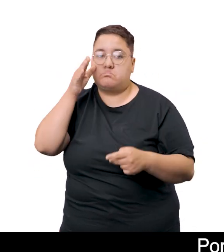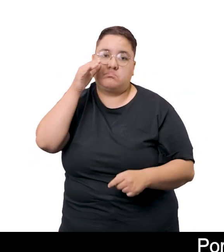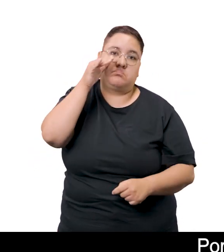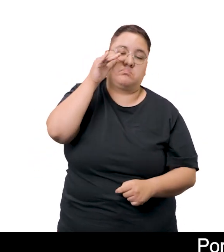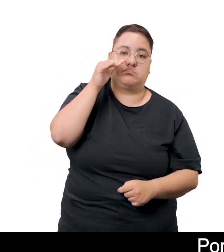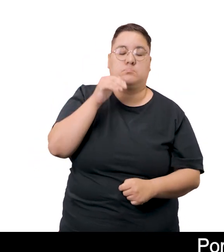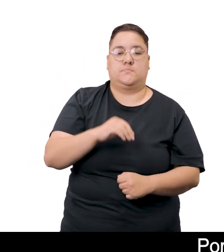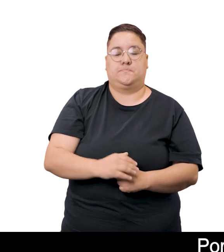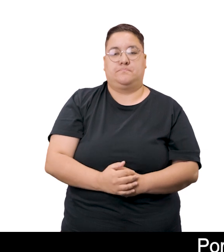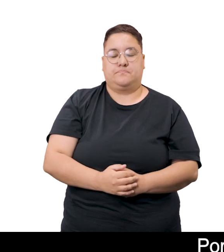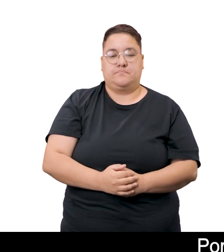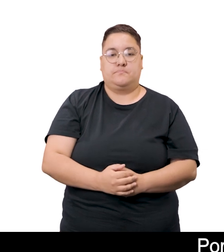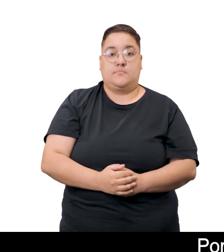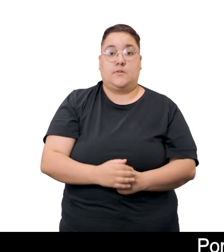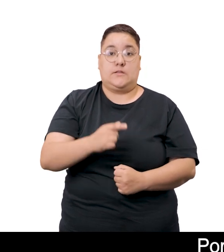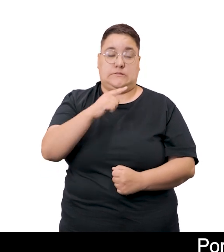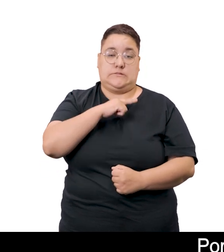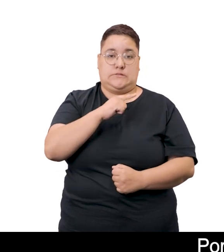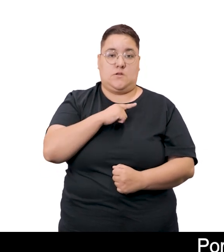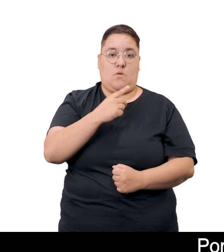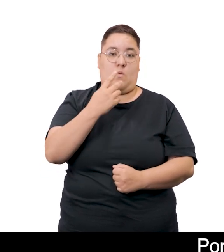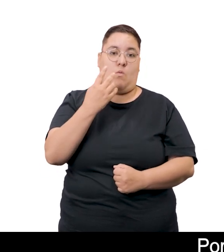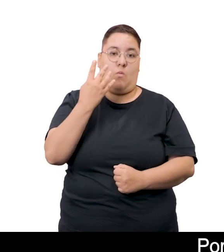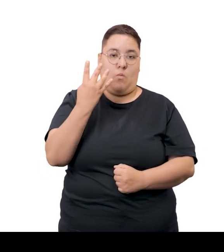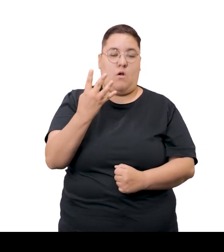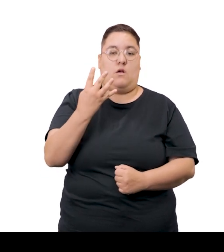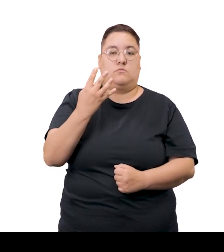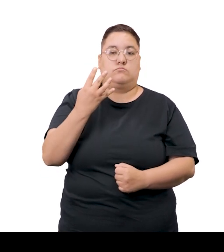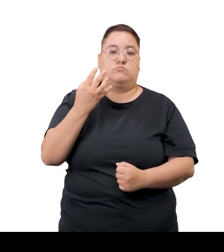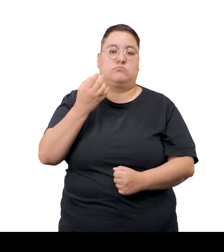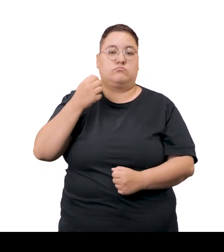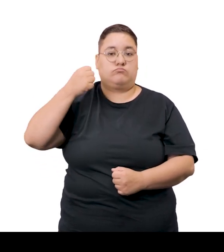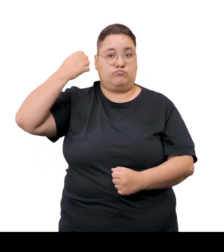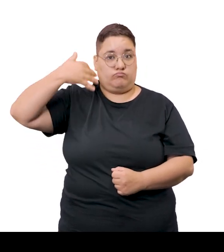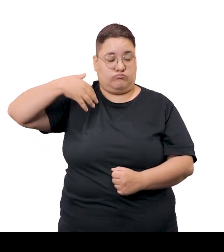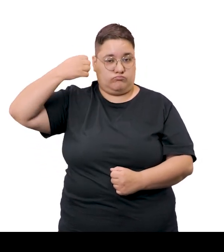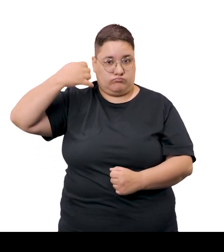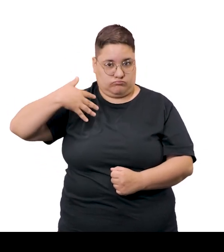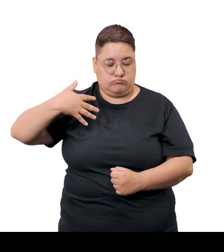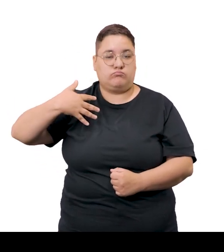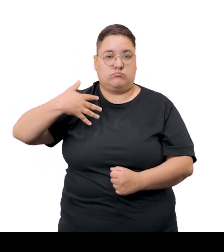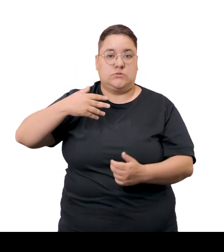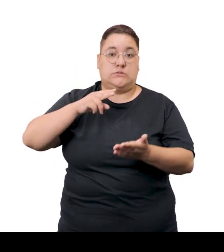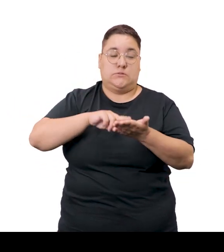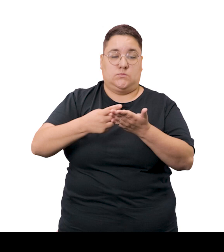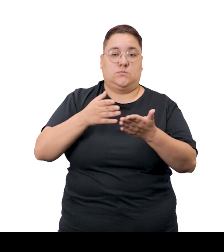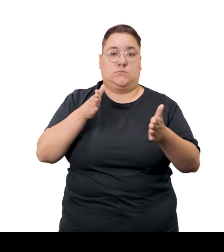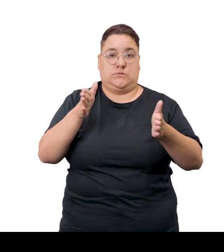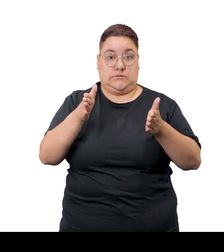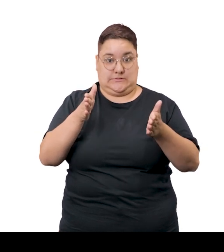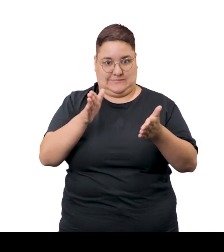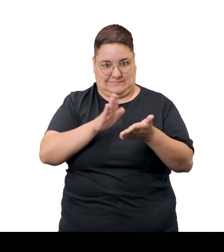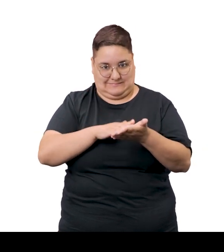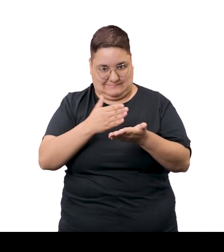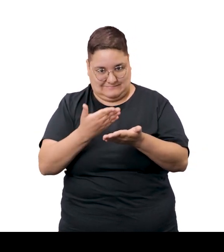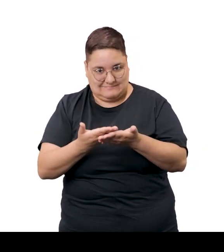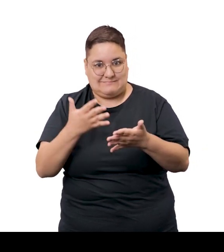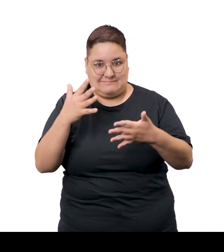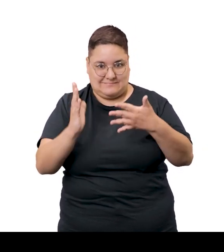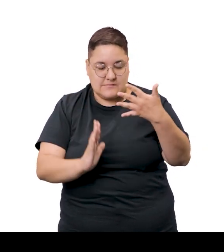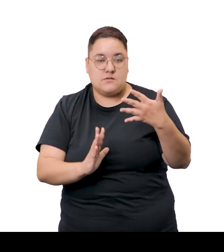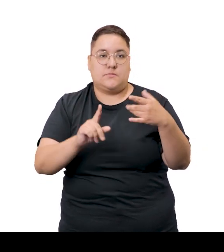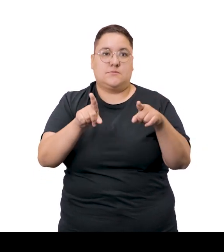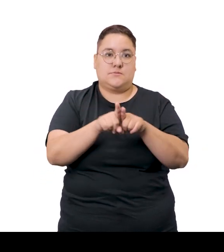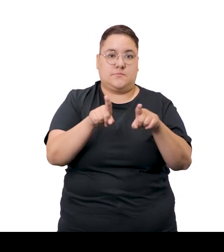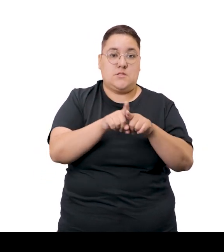4 faixas audiovisuais com narração descritiva, tradução em libras e legenda descritiva, aproximamos o público